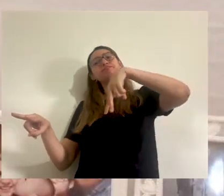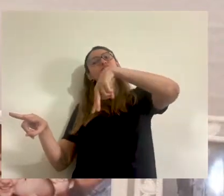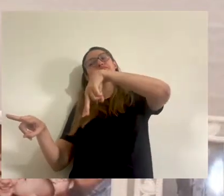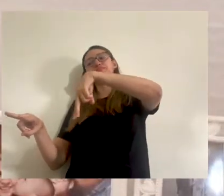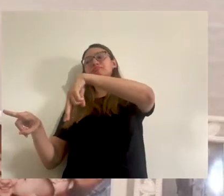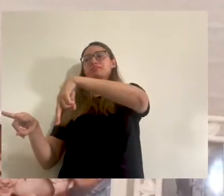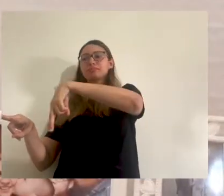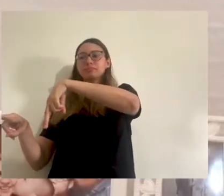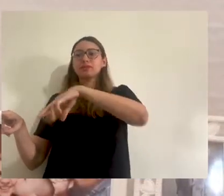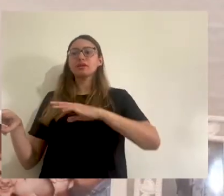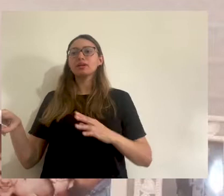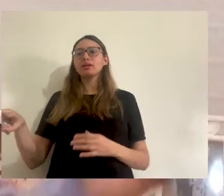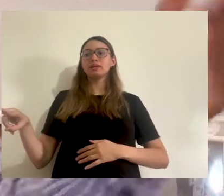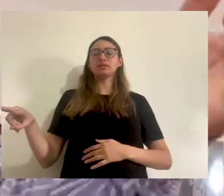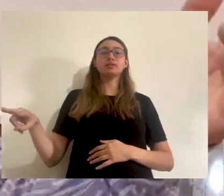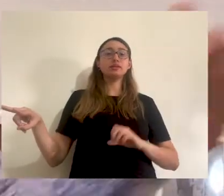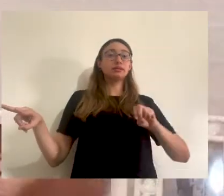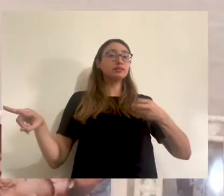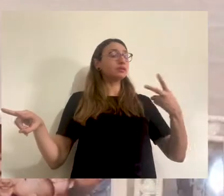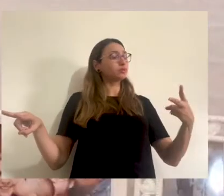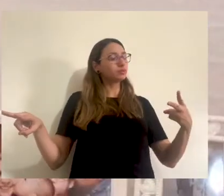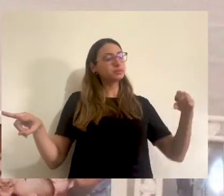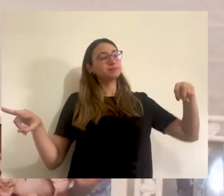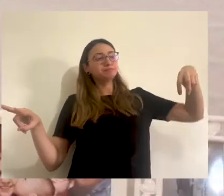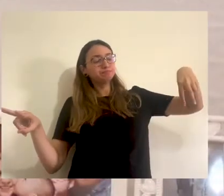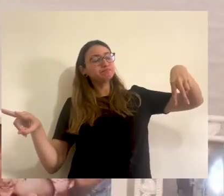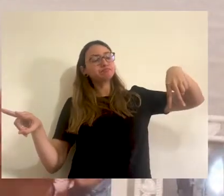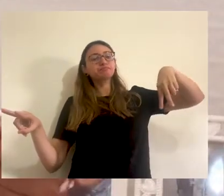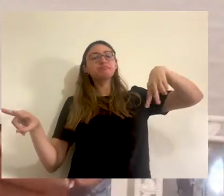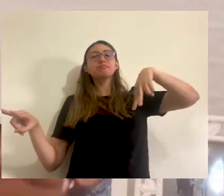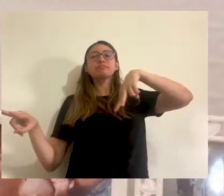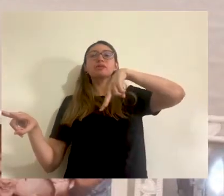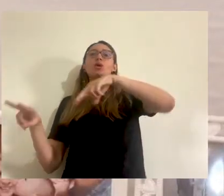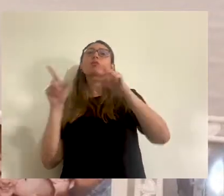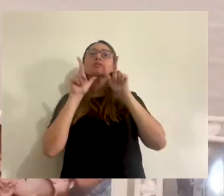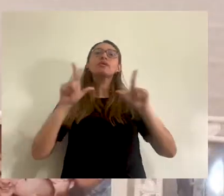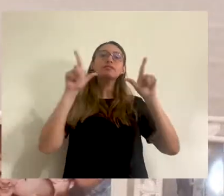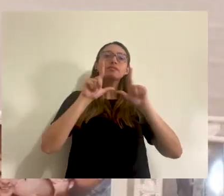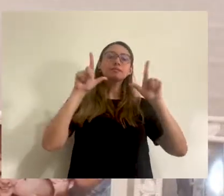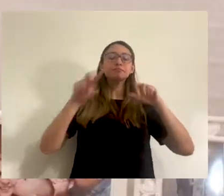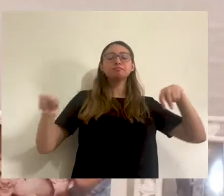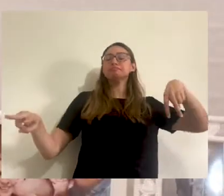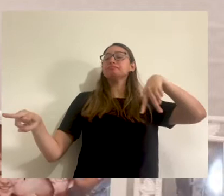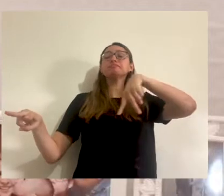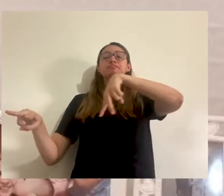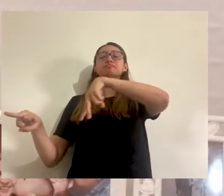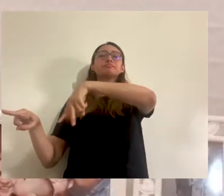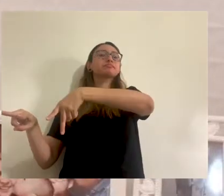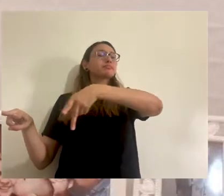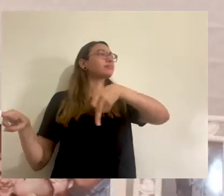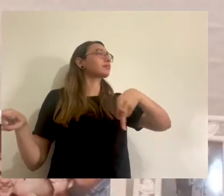aquele homem e nada fez por ele. Em seguida veio um levita que passou também do lado e ignorou aquele